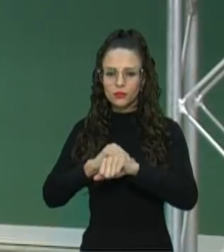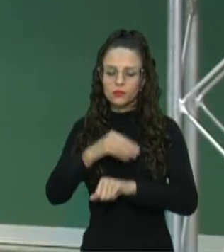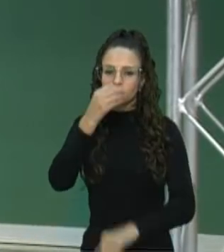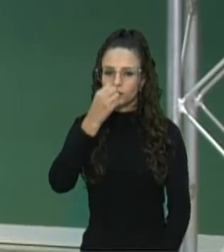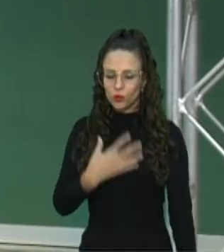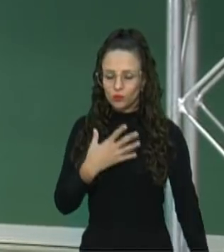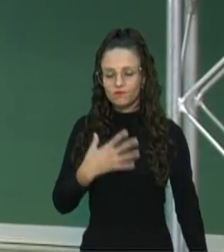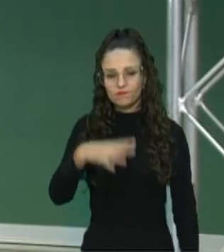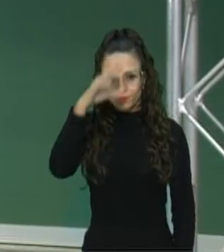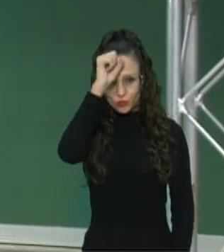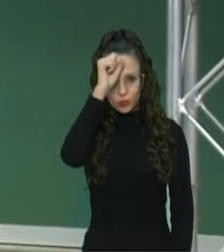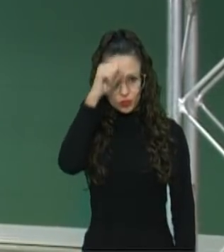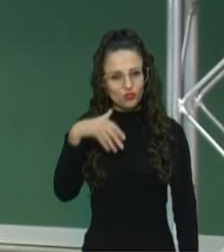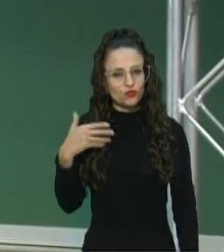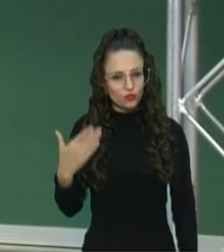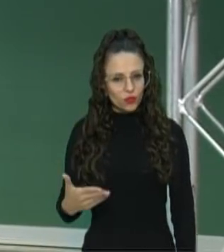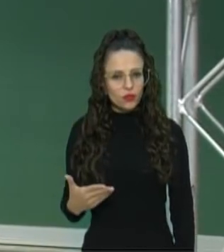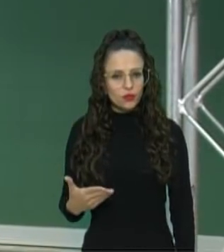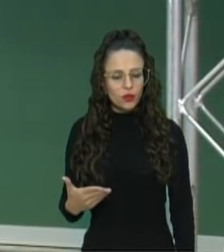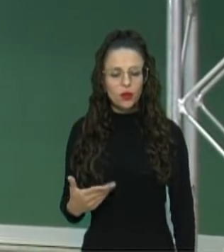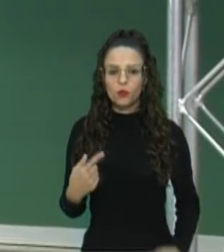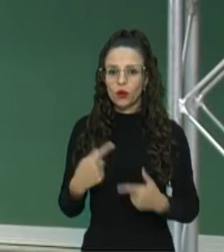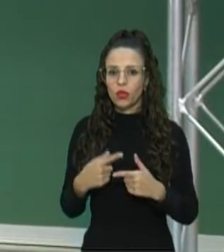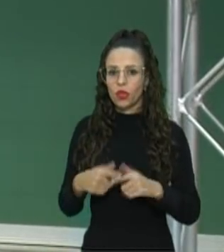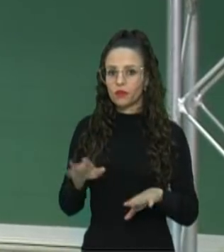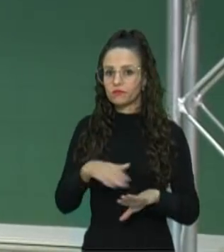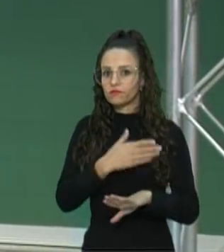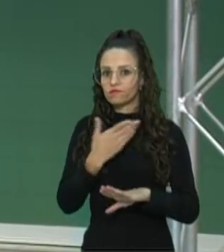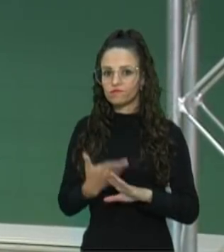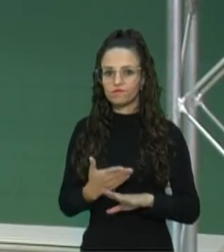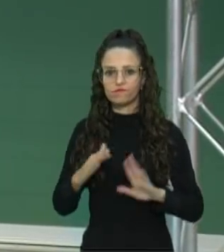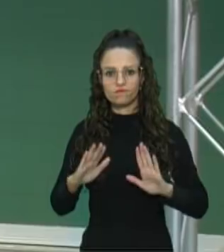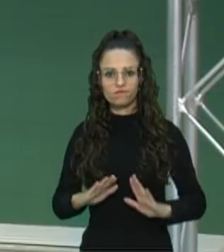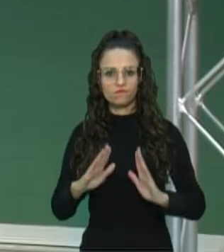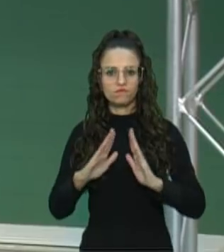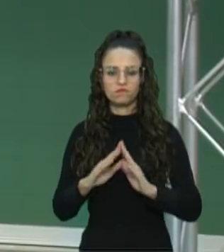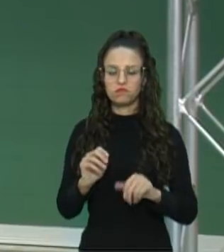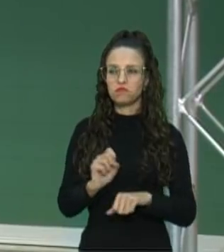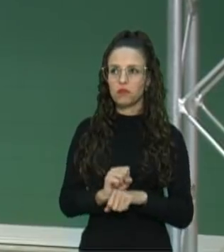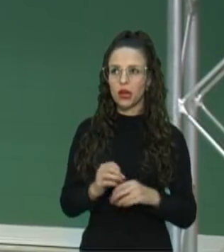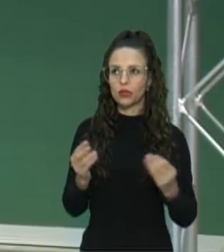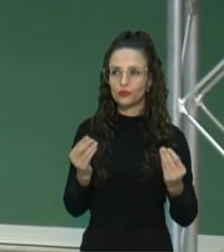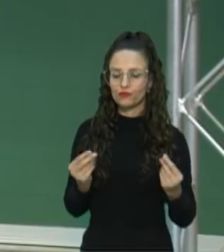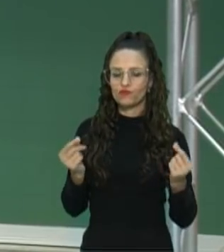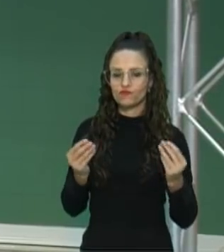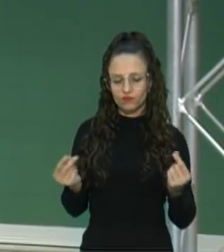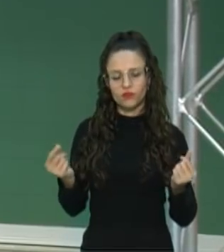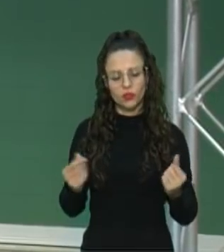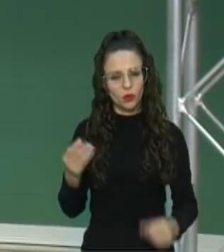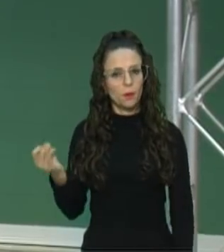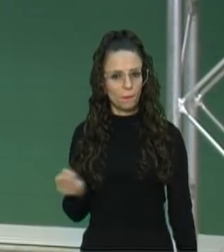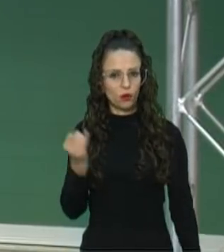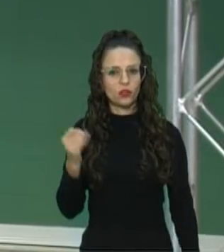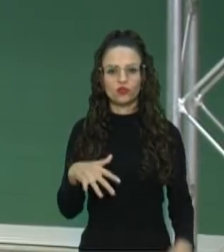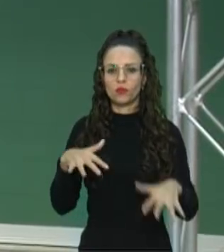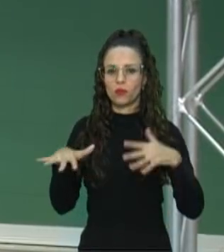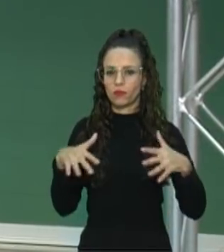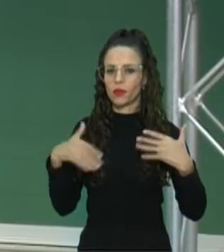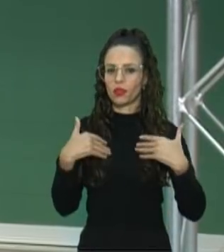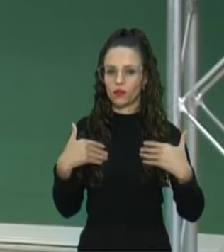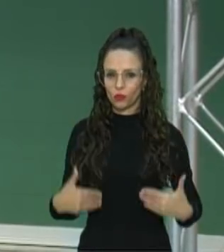e muito o aprendizado, né? Ficamos bastante tempo em casa, ficamos bastante tempo parados, né? Então esses movimentos faz-se necessários. Sempre